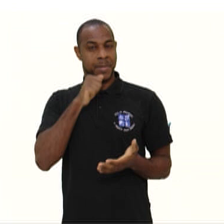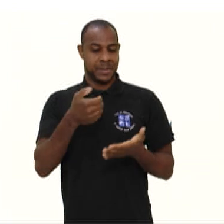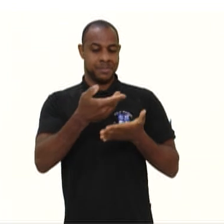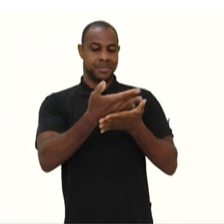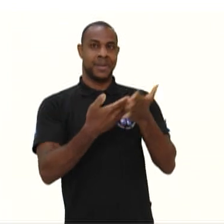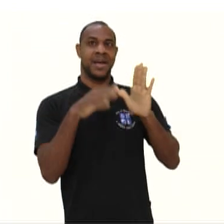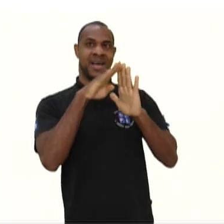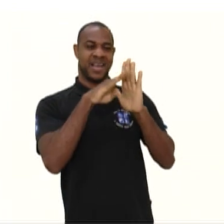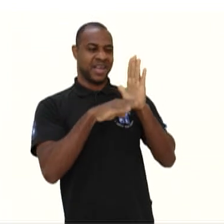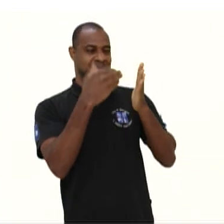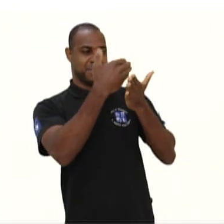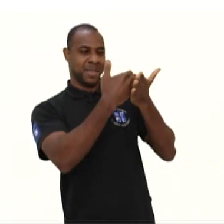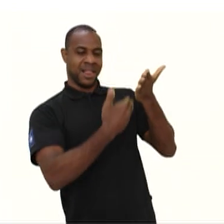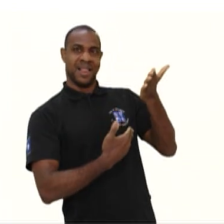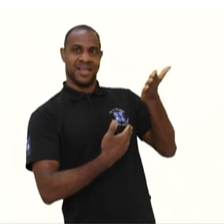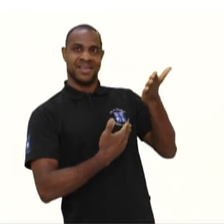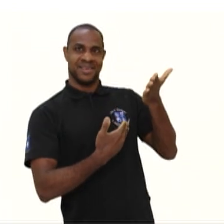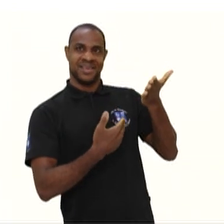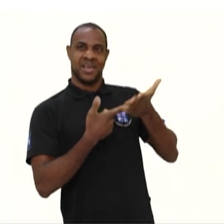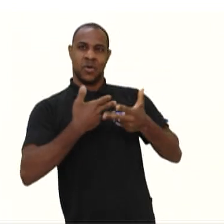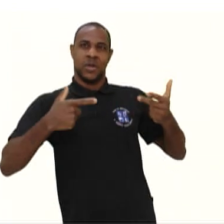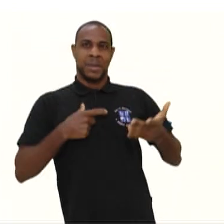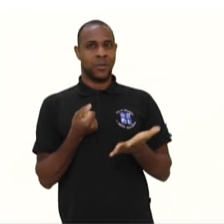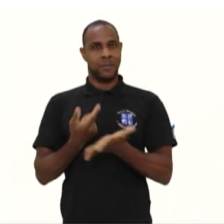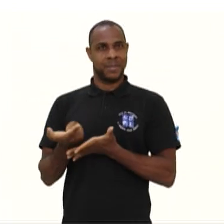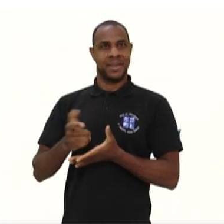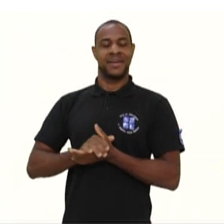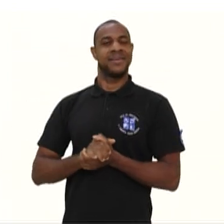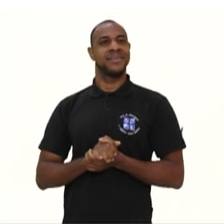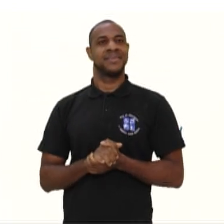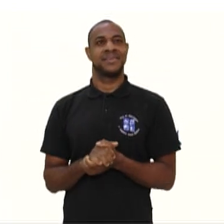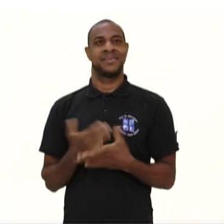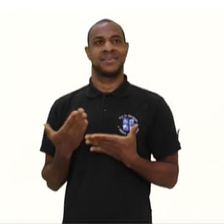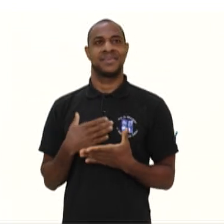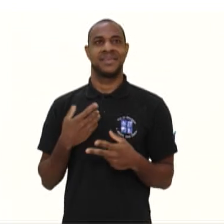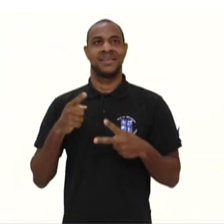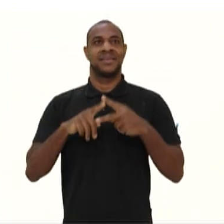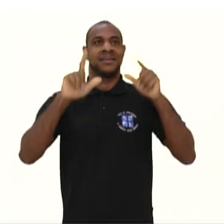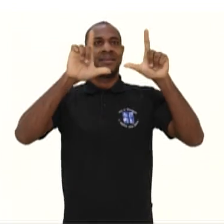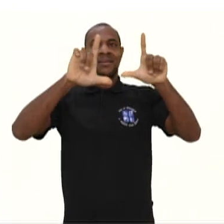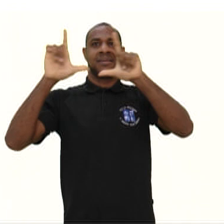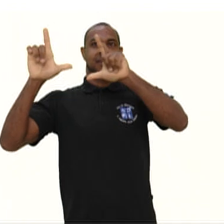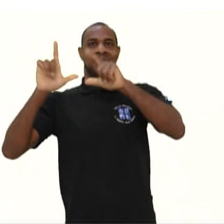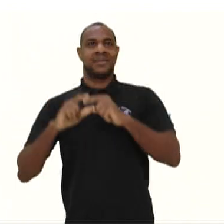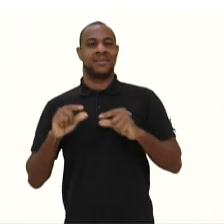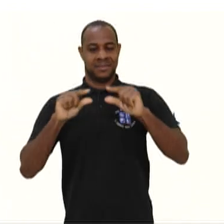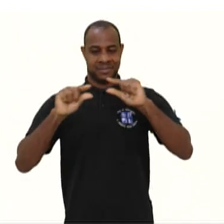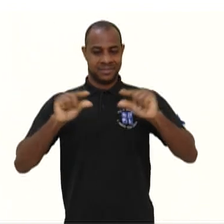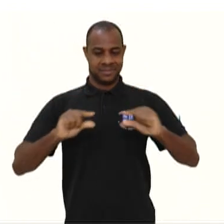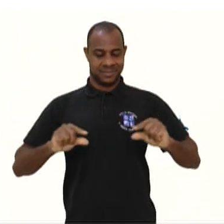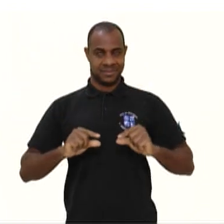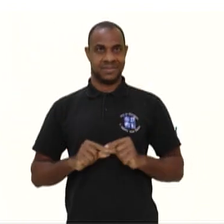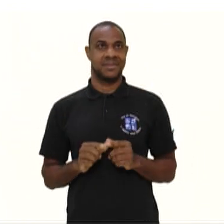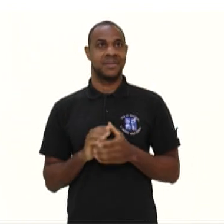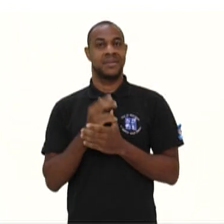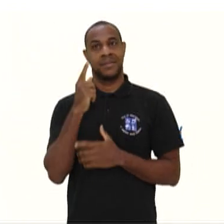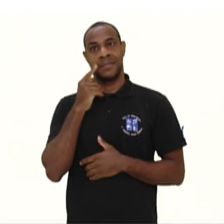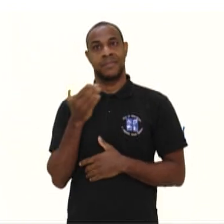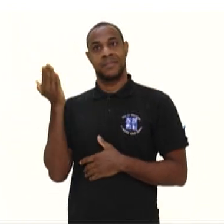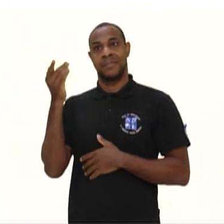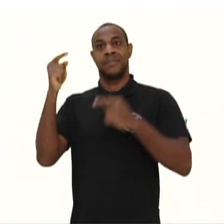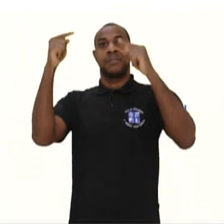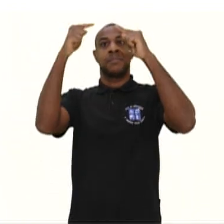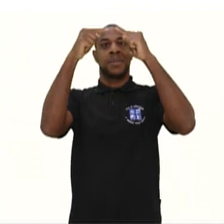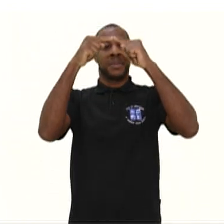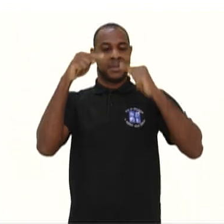comprar. Continuando, nós temos dois quadrinhos e as outras frases. As I with the groceries, the cashier